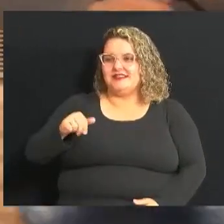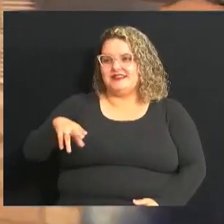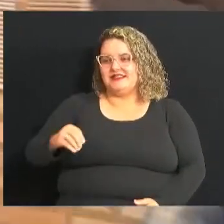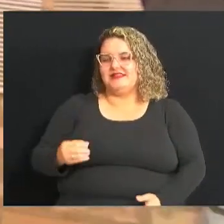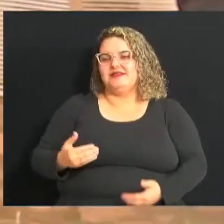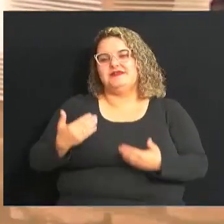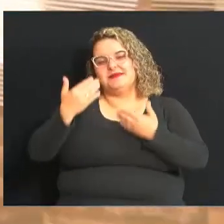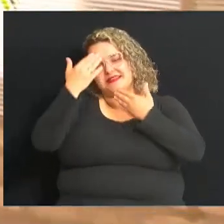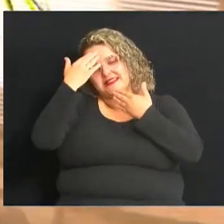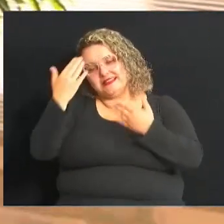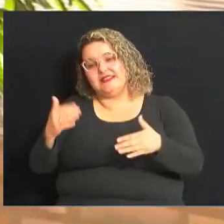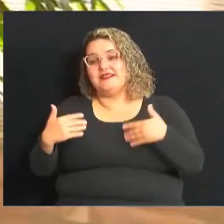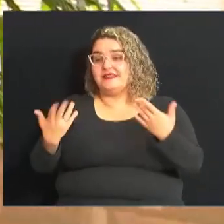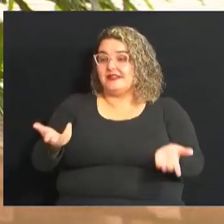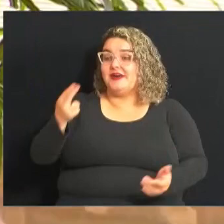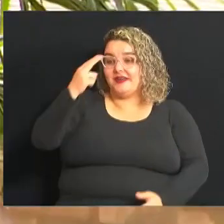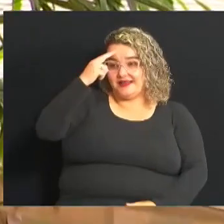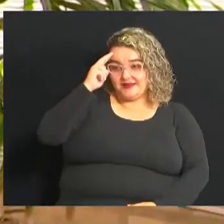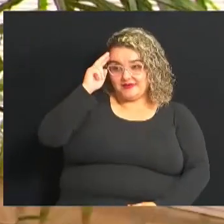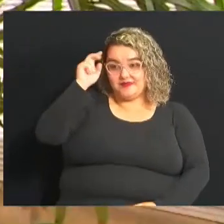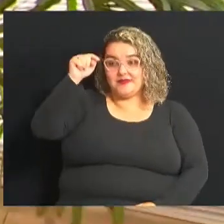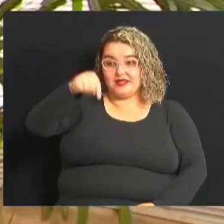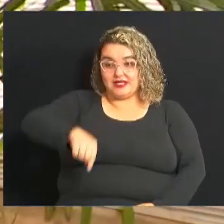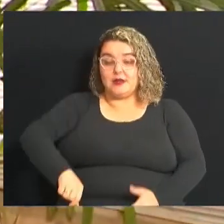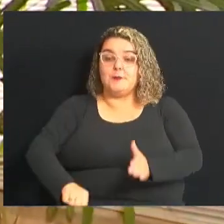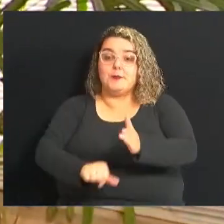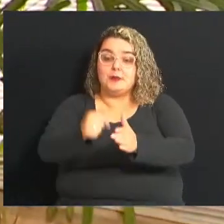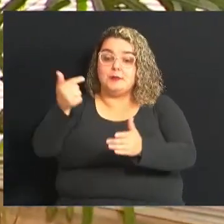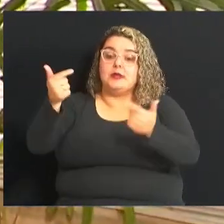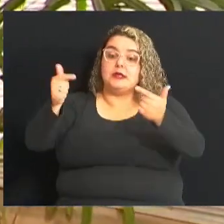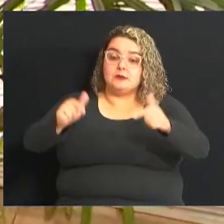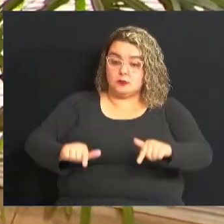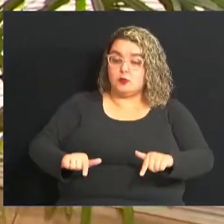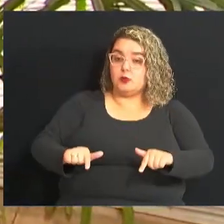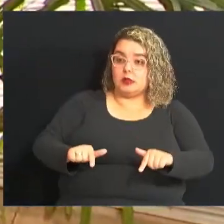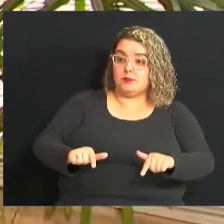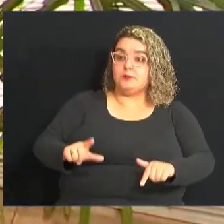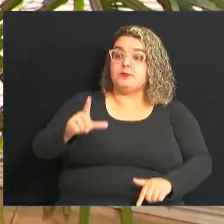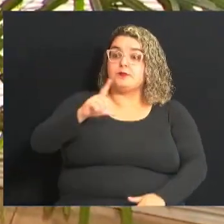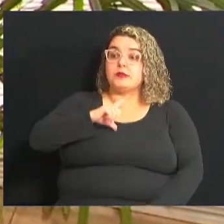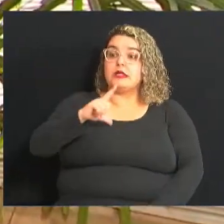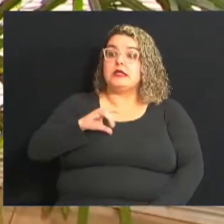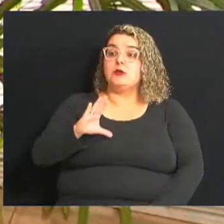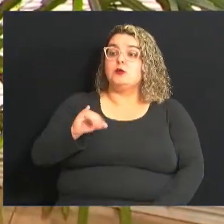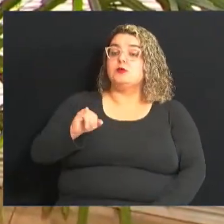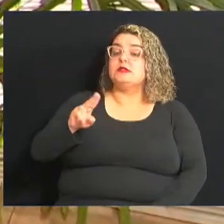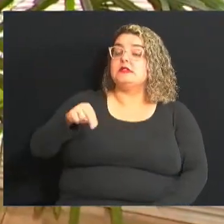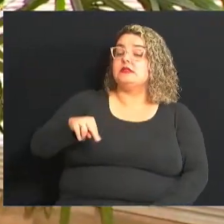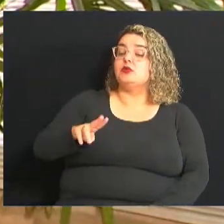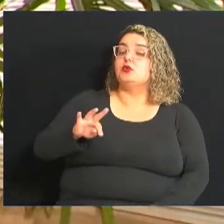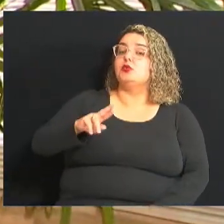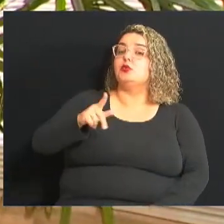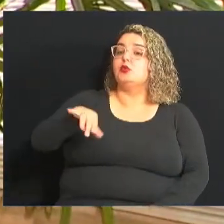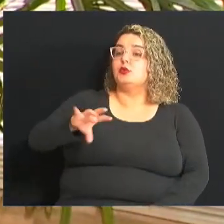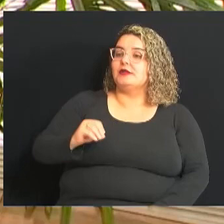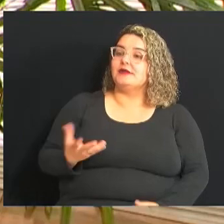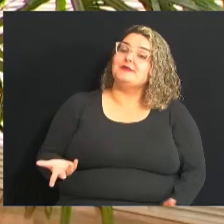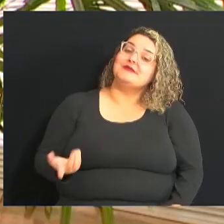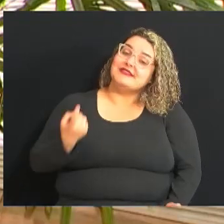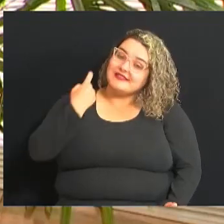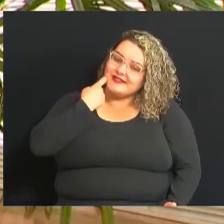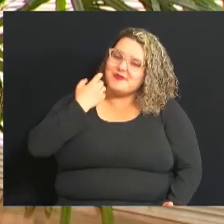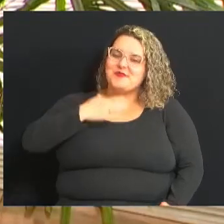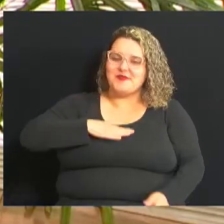isso então, Gabriel Castro. Aqui é o primeiro local onde haverá o cinturão. Sextou, é o